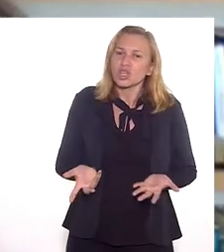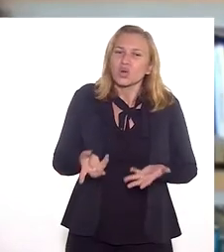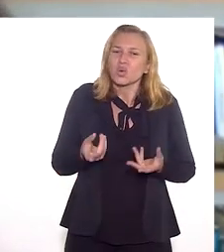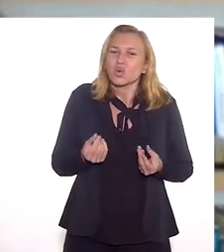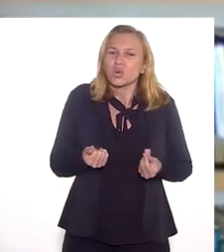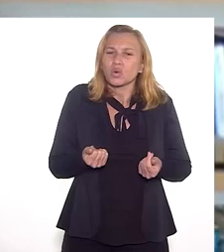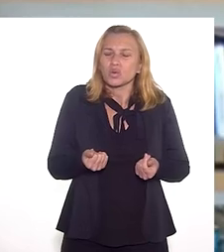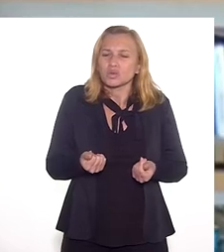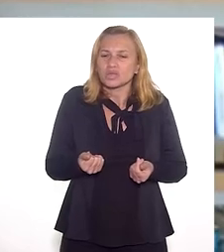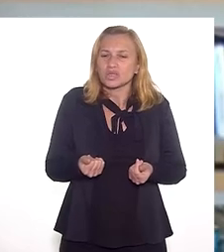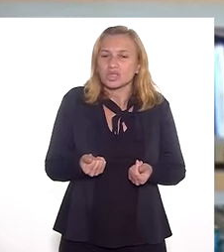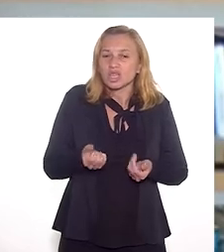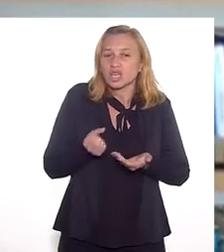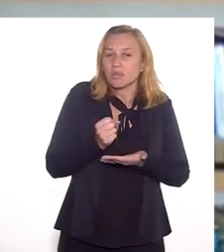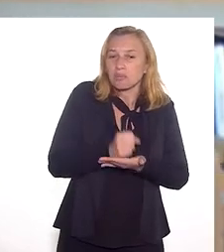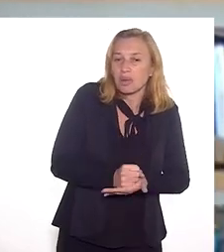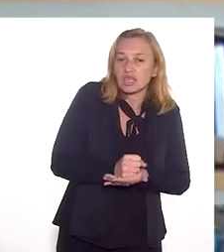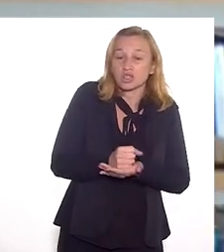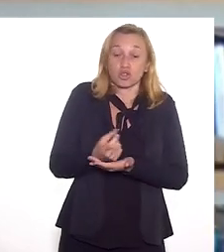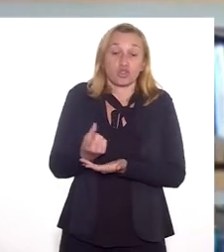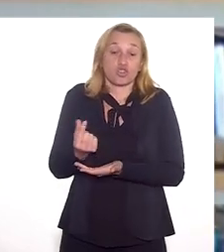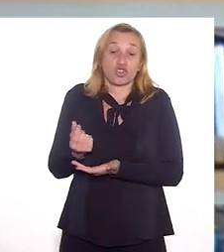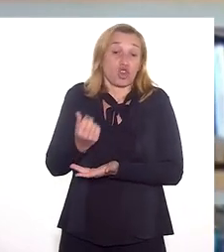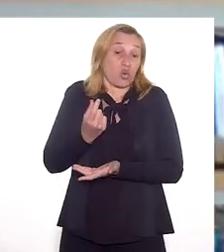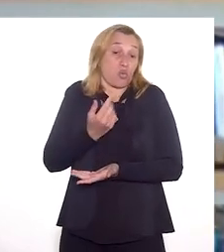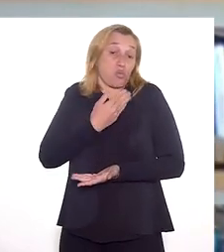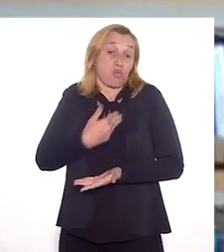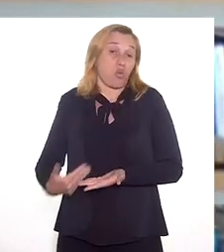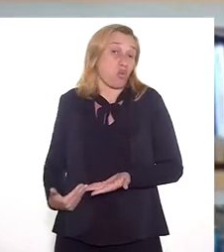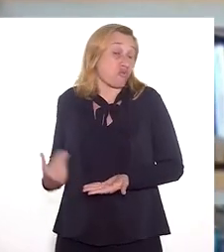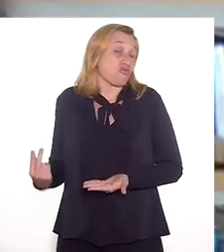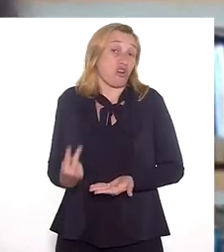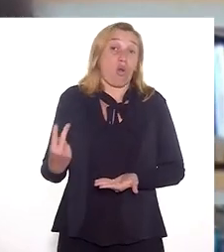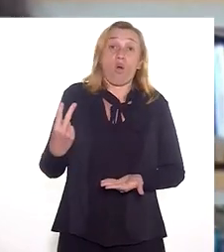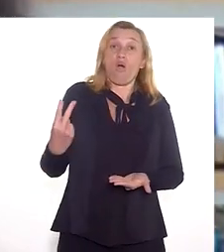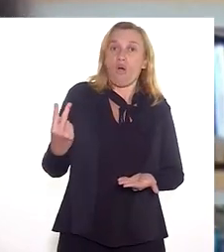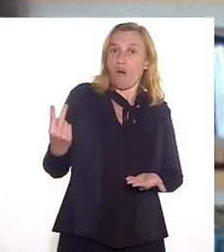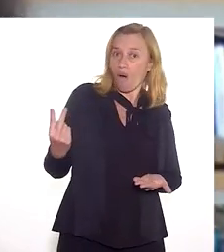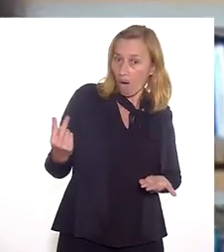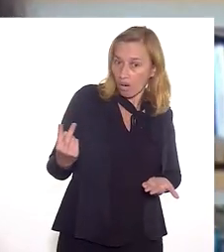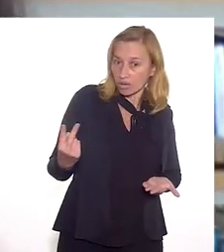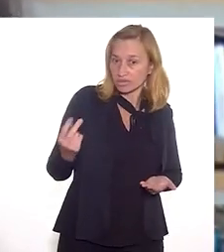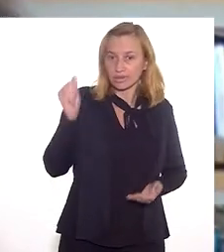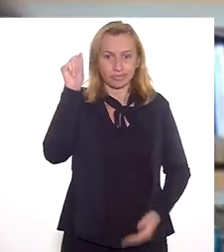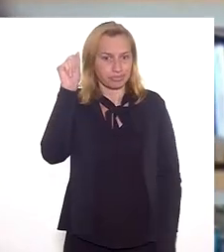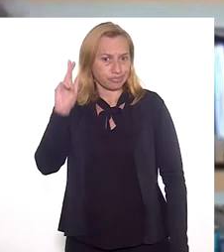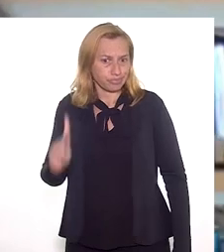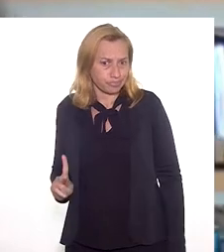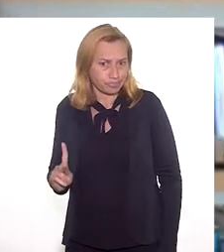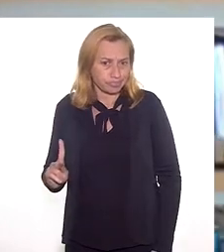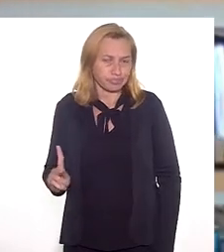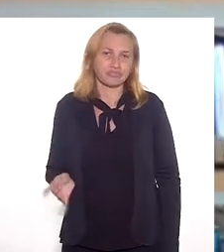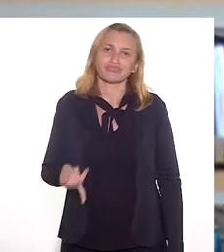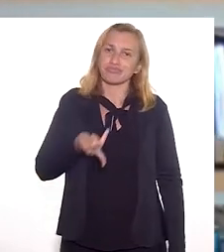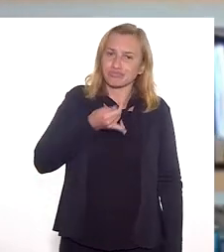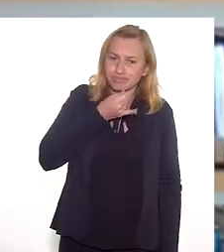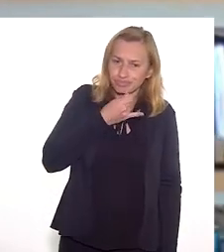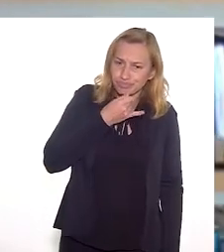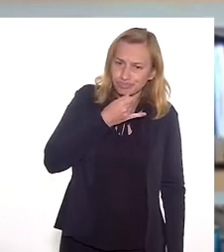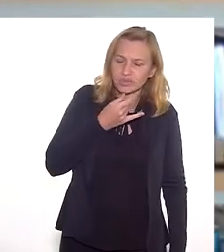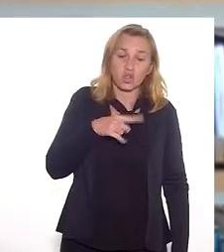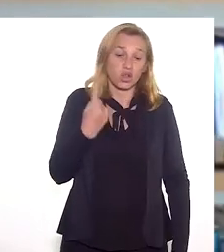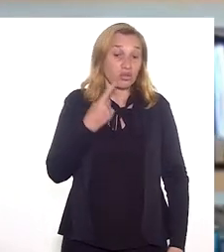custam aos cofres públicos valores na aposentadoria. Lamentavelmente, nós